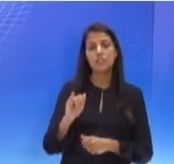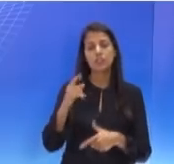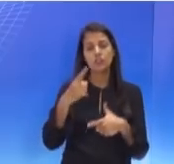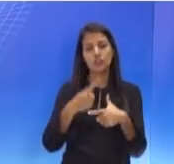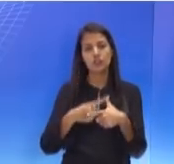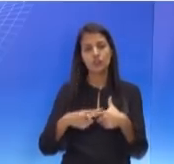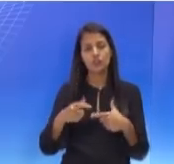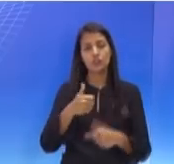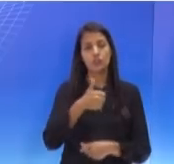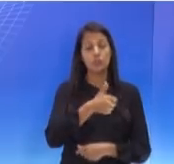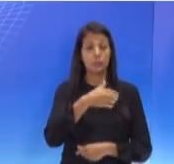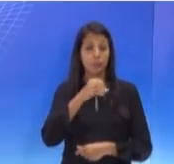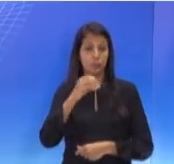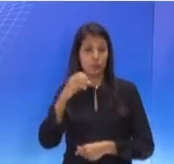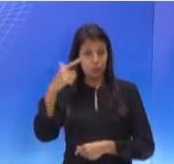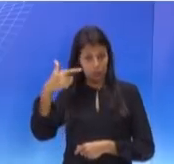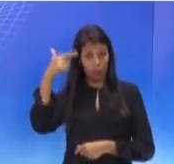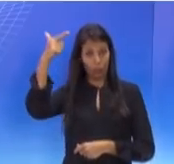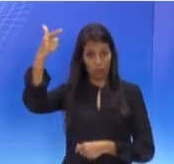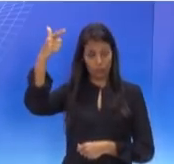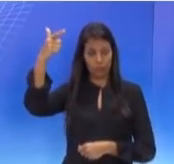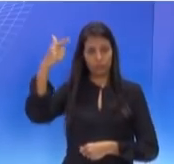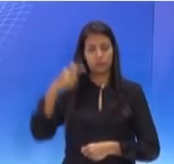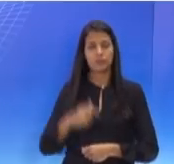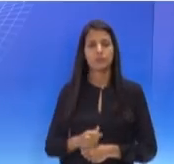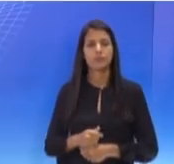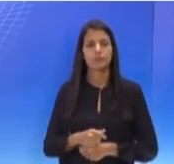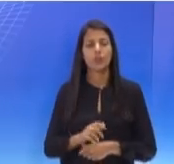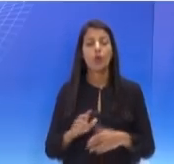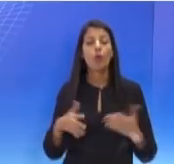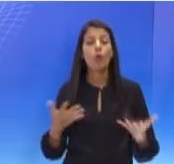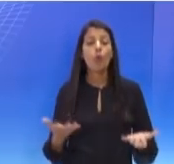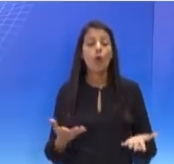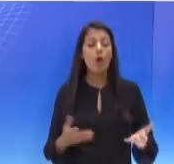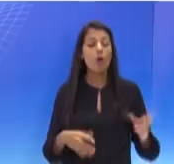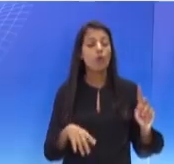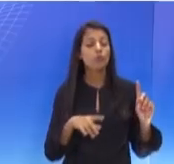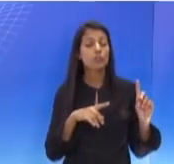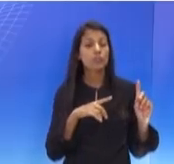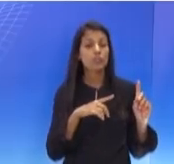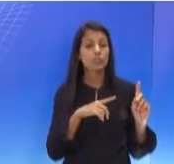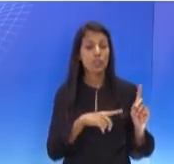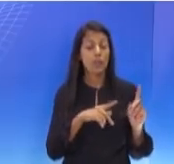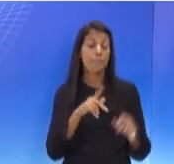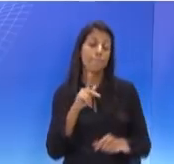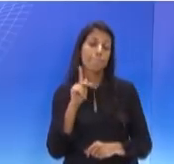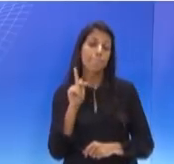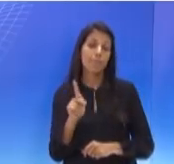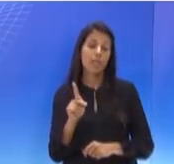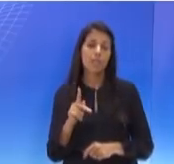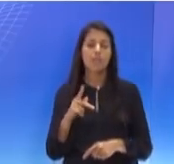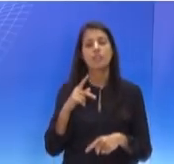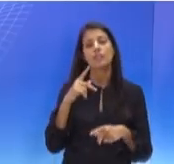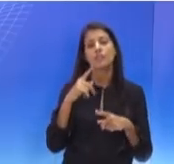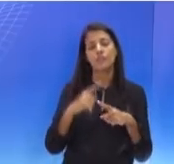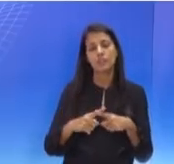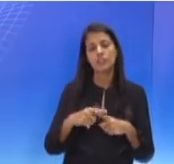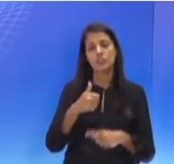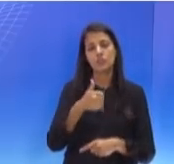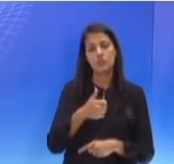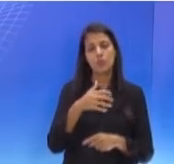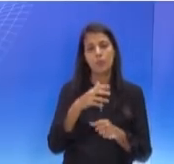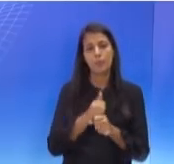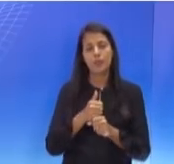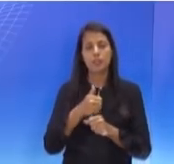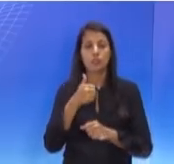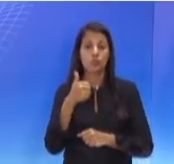dividido por 100 ao quadrado. A opção D, P vezes 1 mais 1